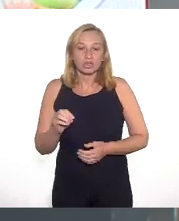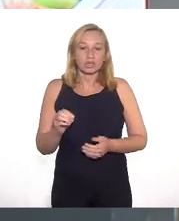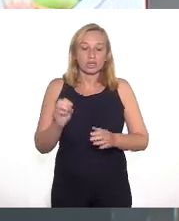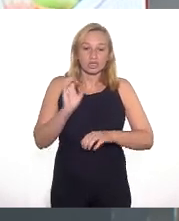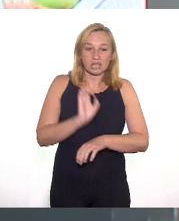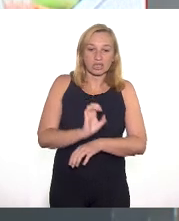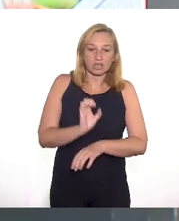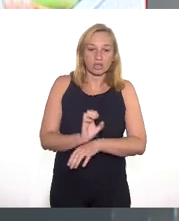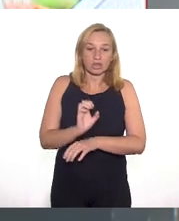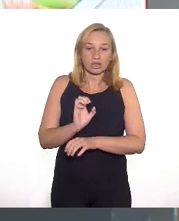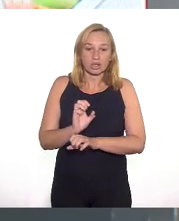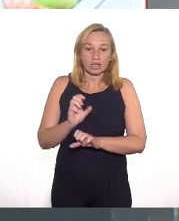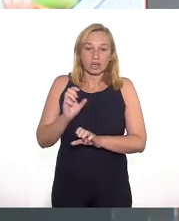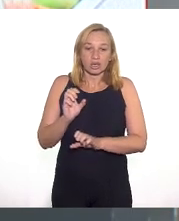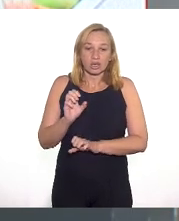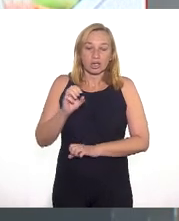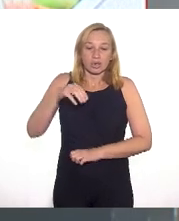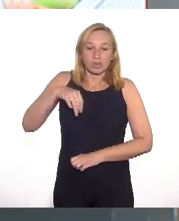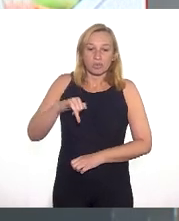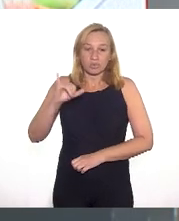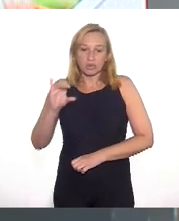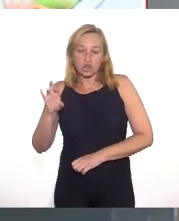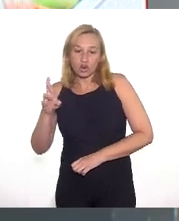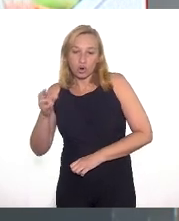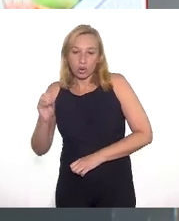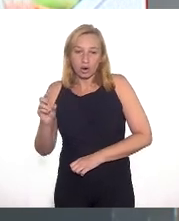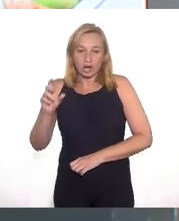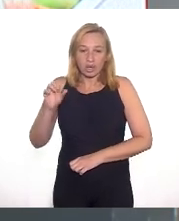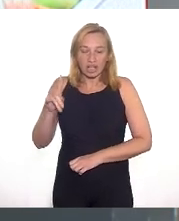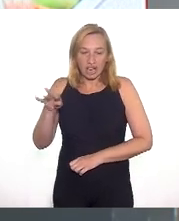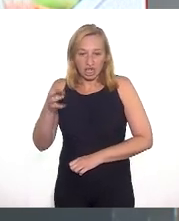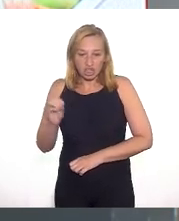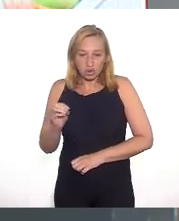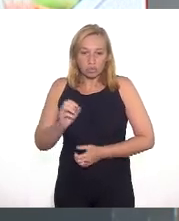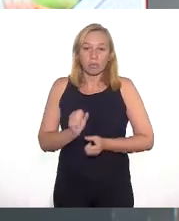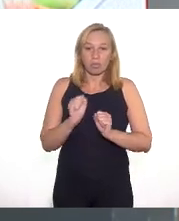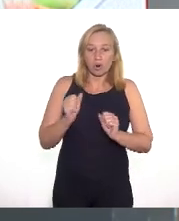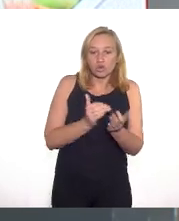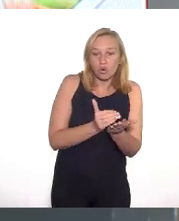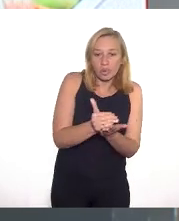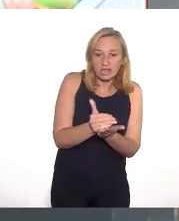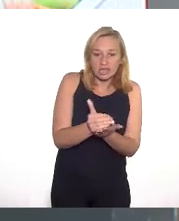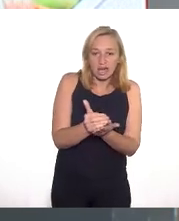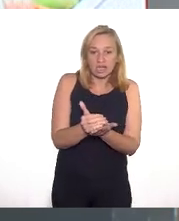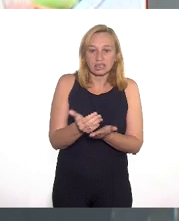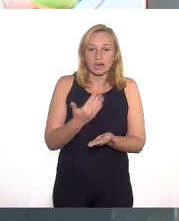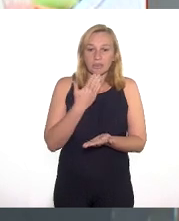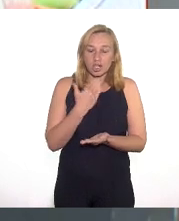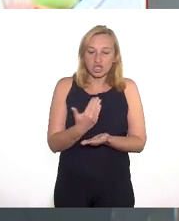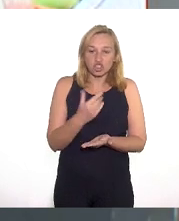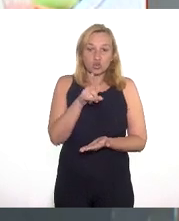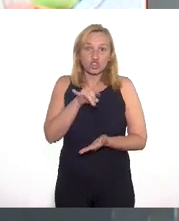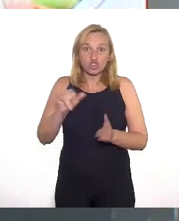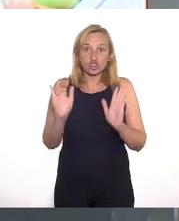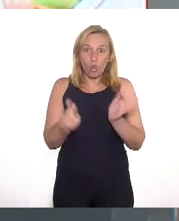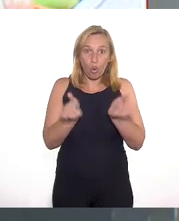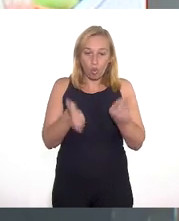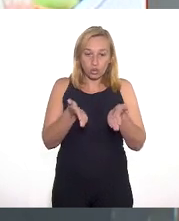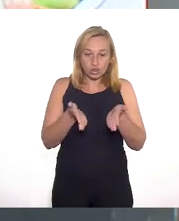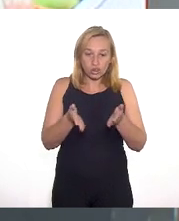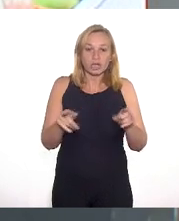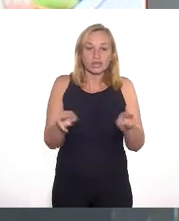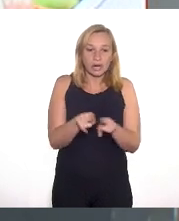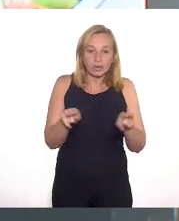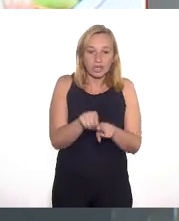ao Microcrédito Produtivo, o FEMPRO. Eles podem começar a ser solicitados no dia de hoje, também